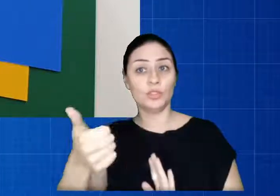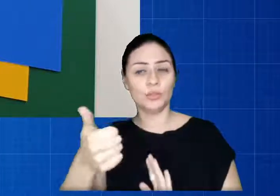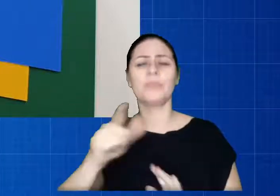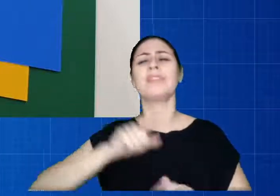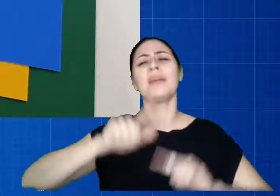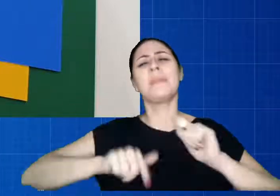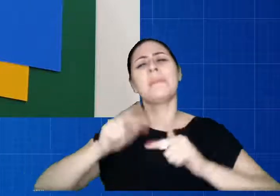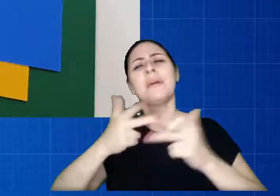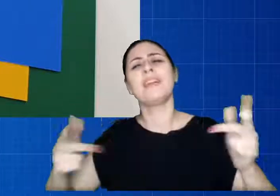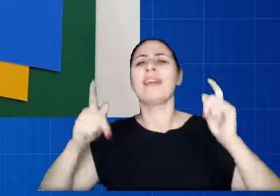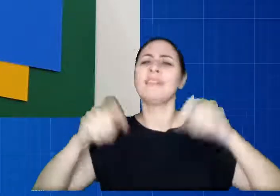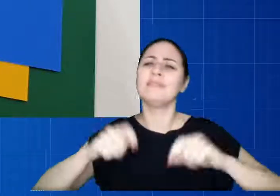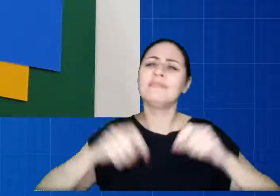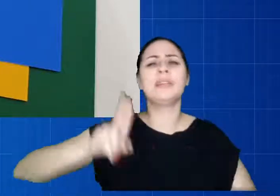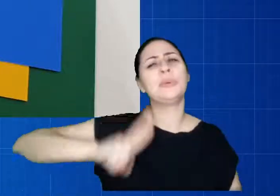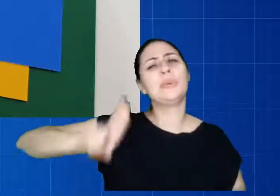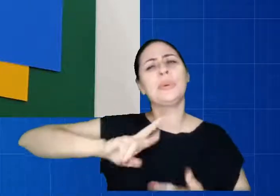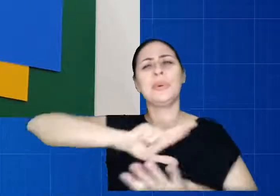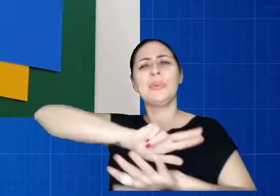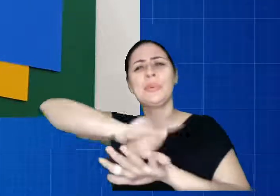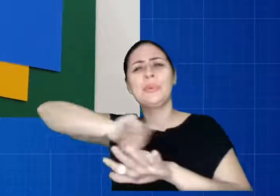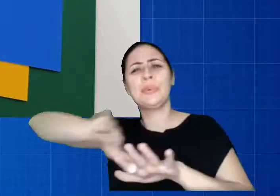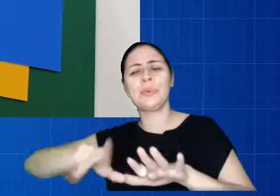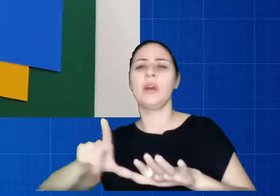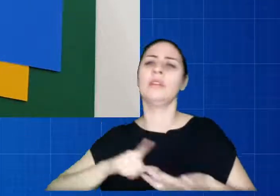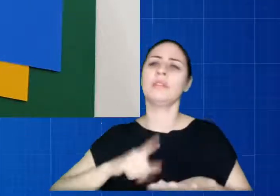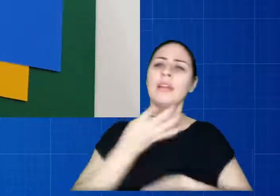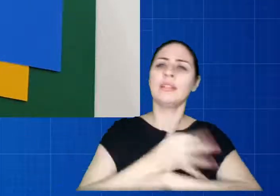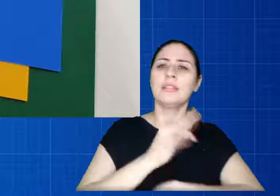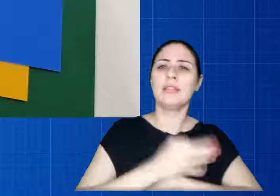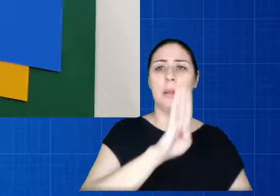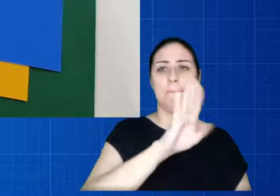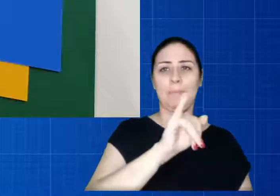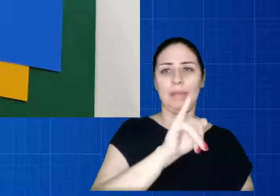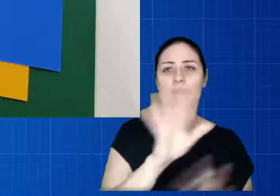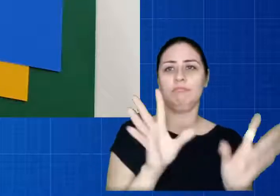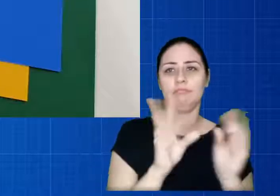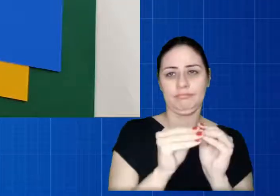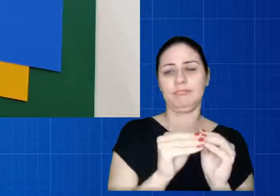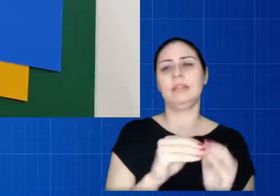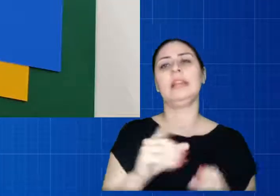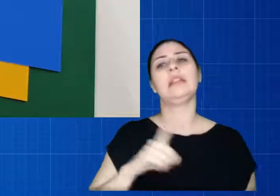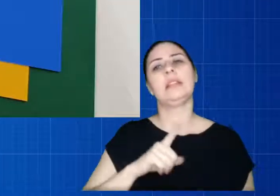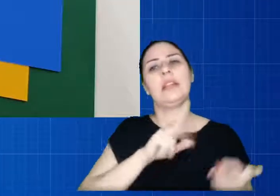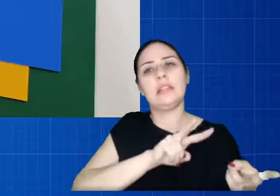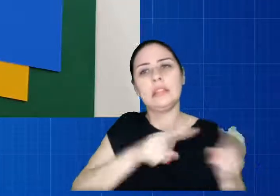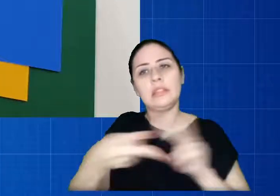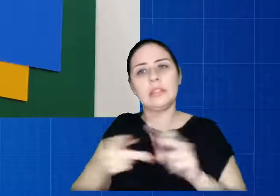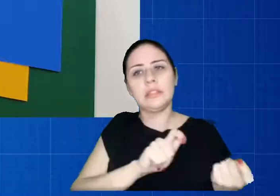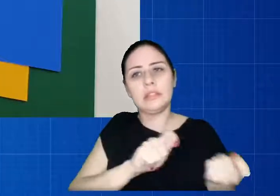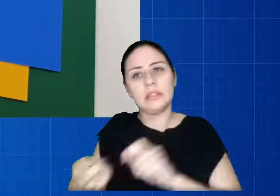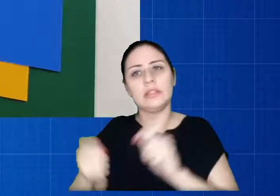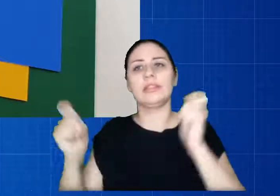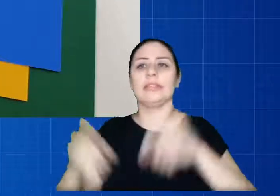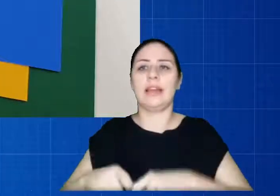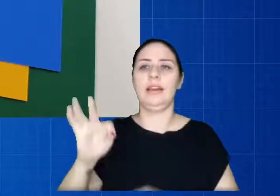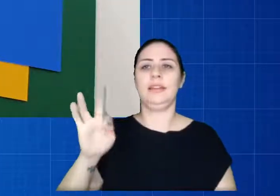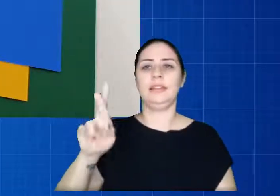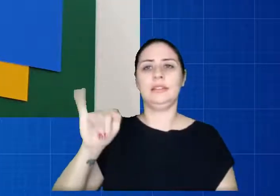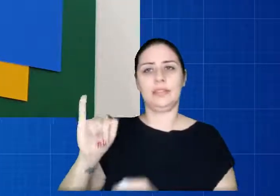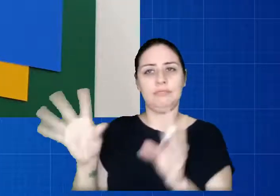Muitos materiais podem ser explorados. É uma técnica bidimensional que também pode se transformar em uma técnica